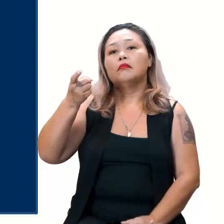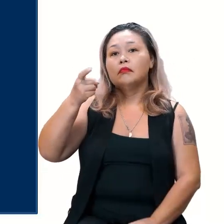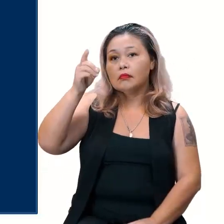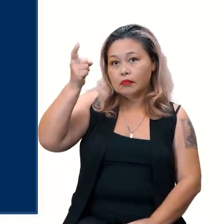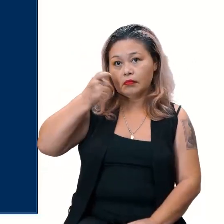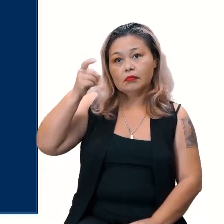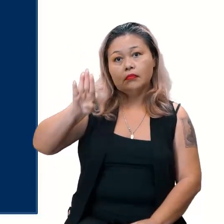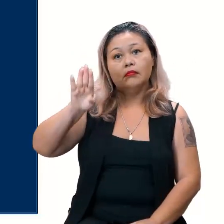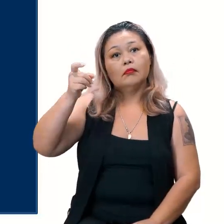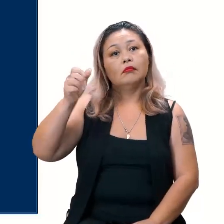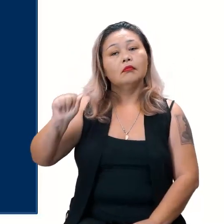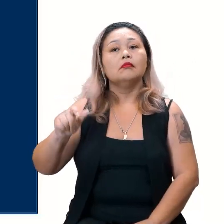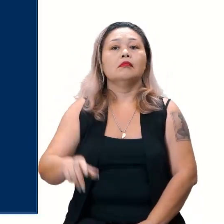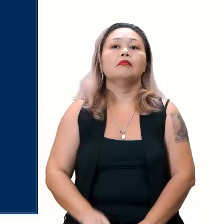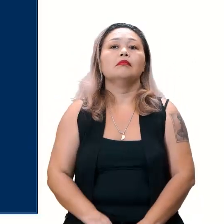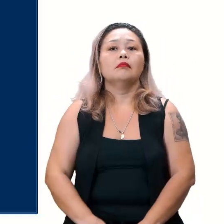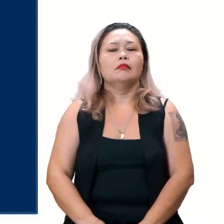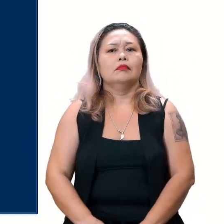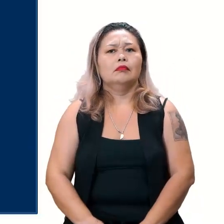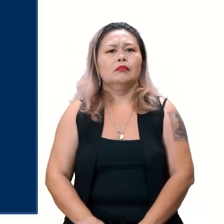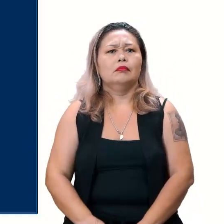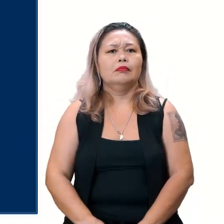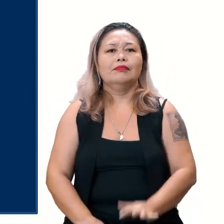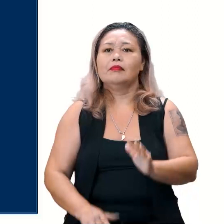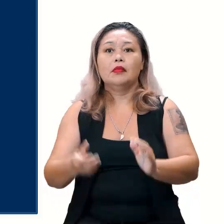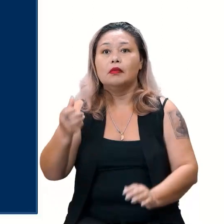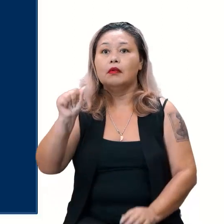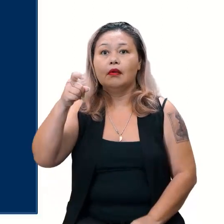o B ou é o A? Não, AX não tem.